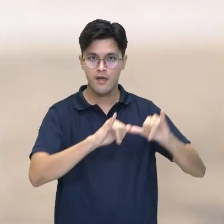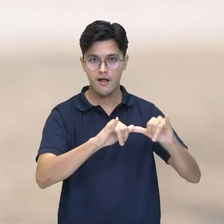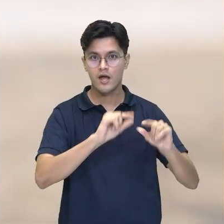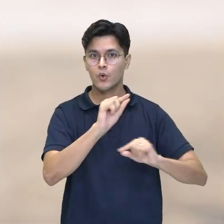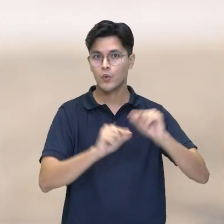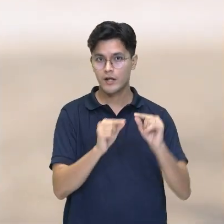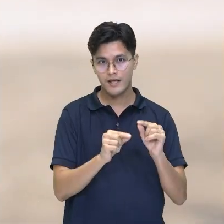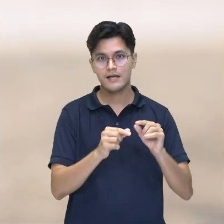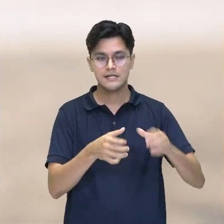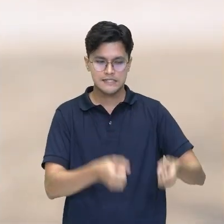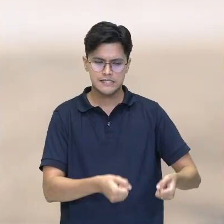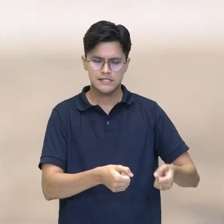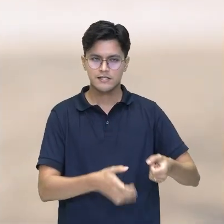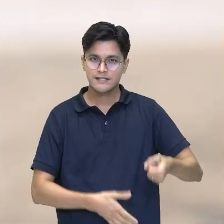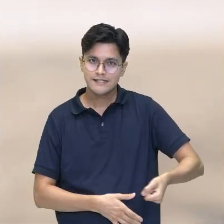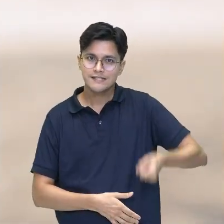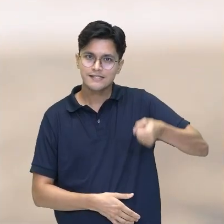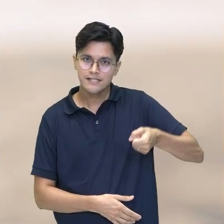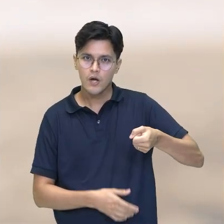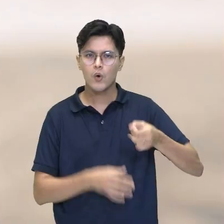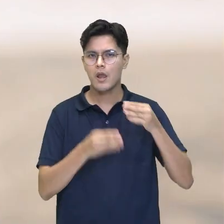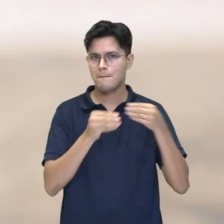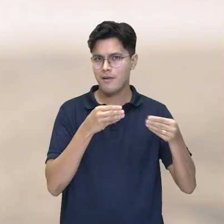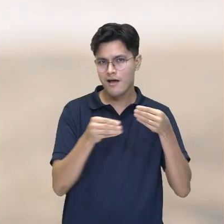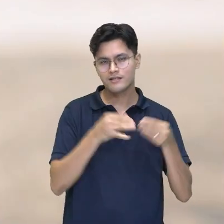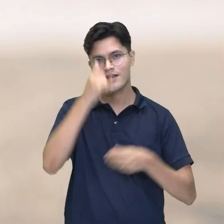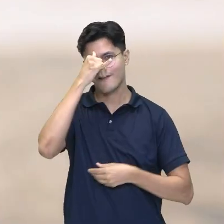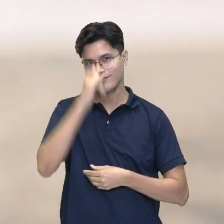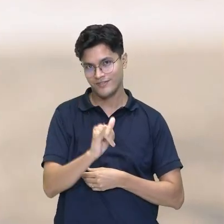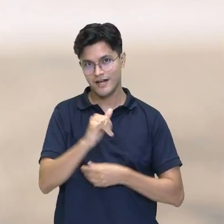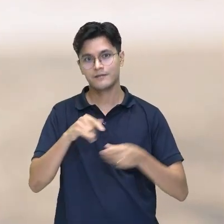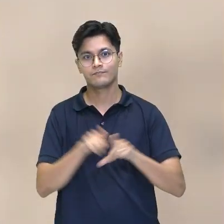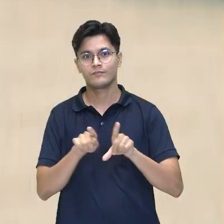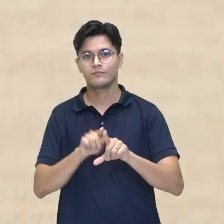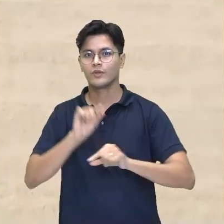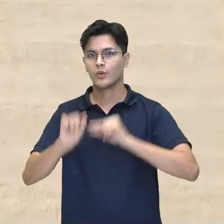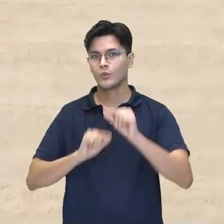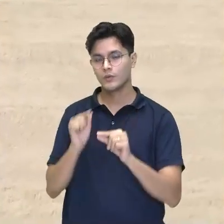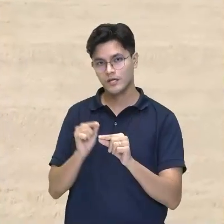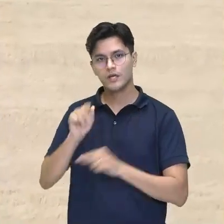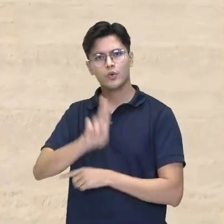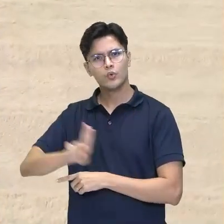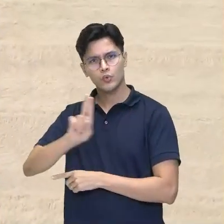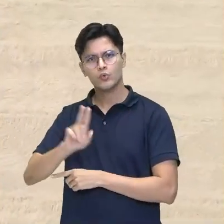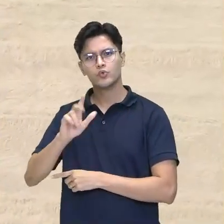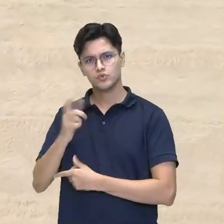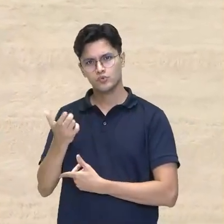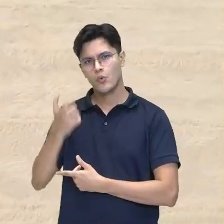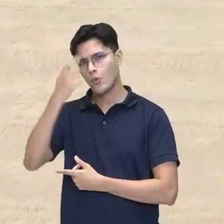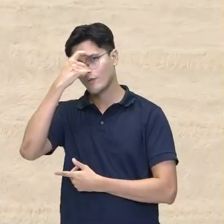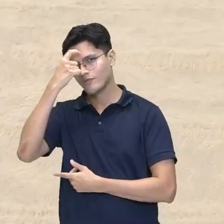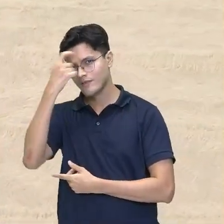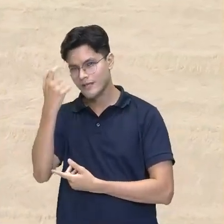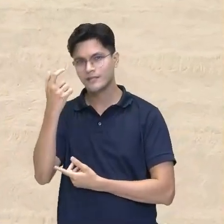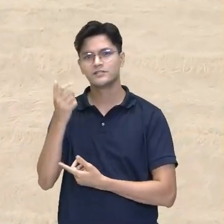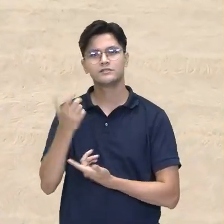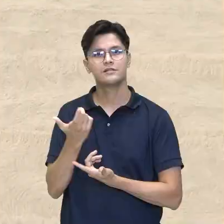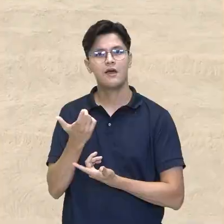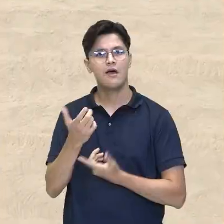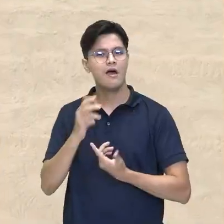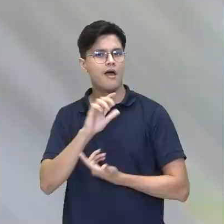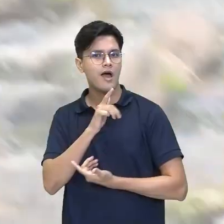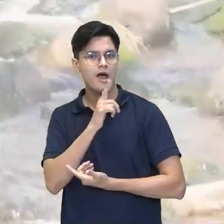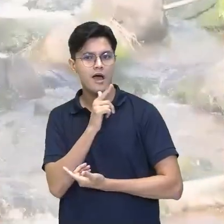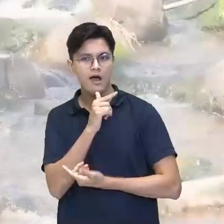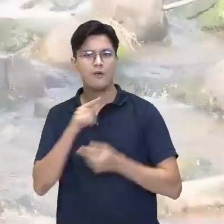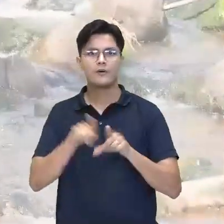e sem desperdício de recursos da natureza como, por exemplo, a água. Combate ao desmatamento ilegal de matas e